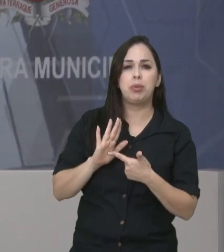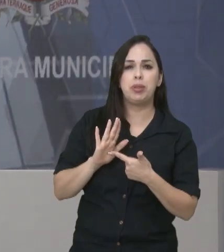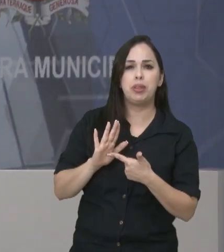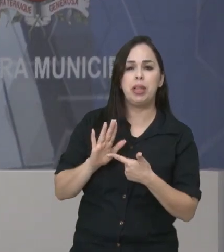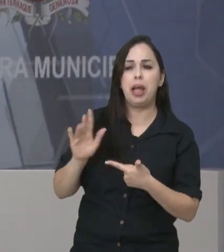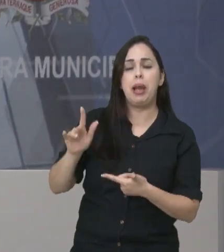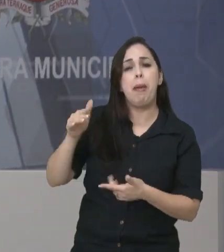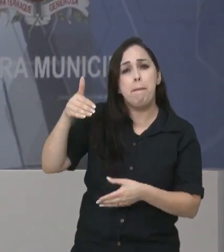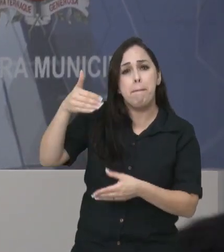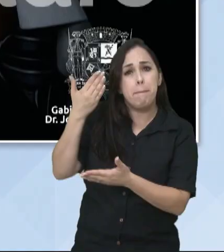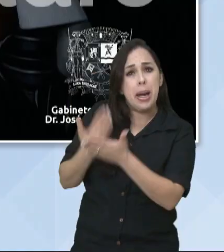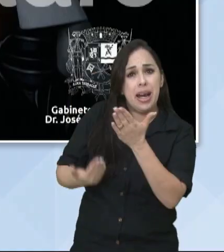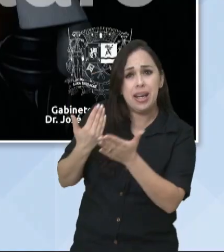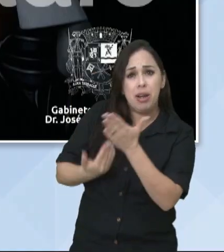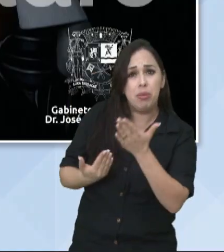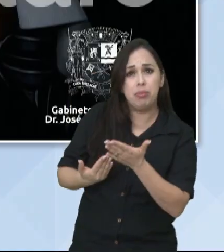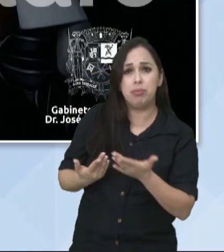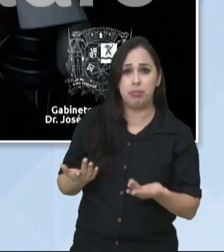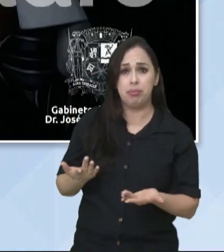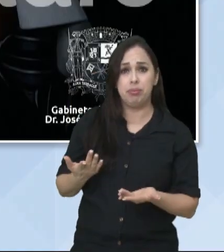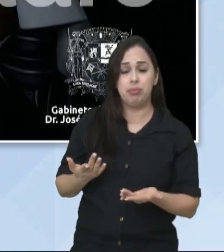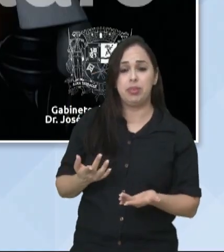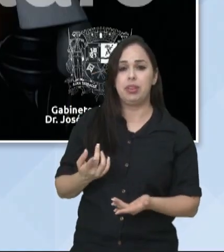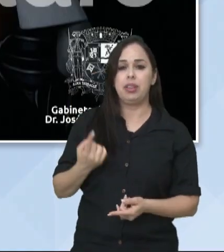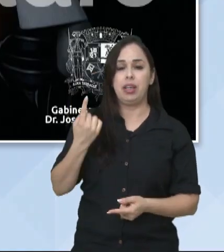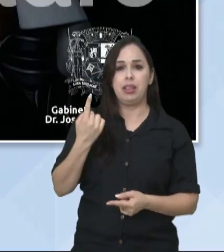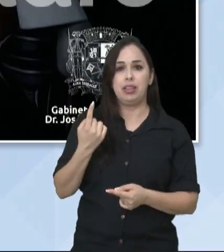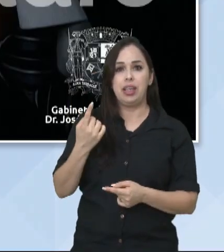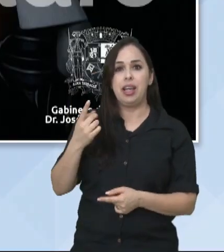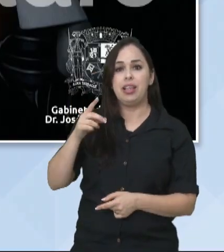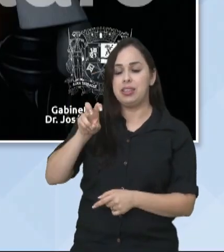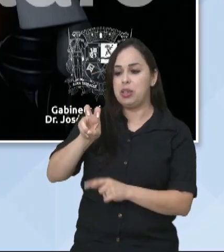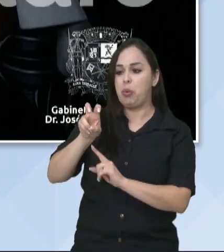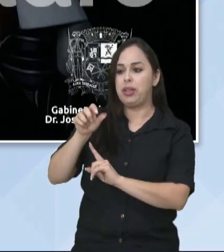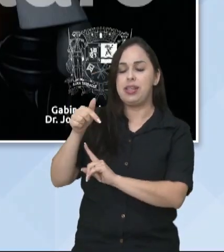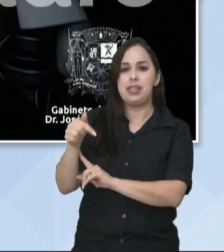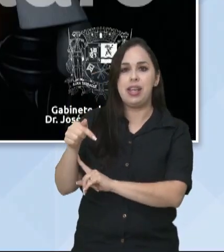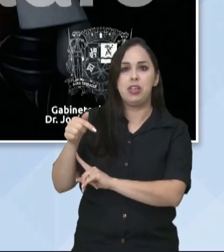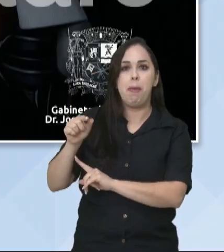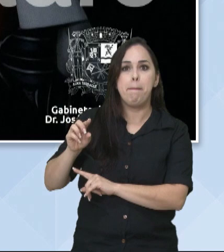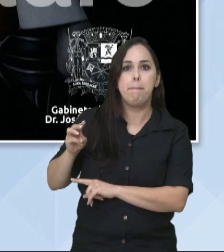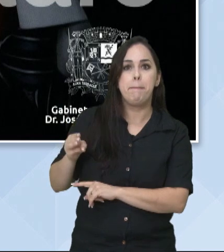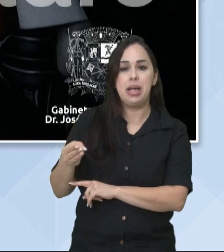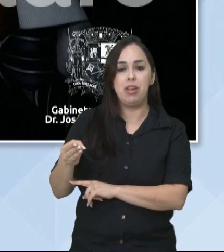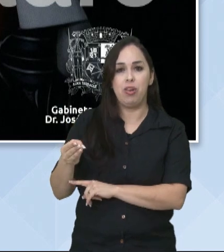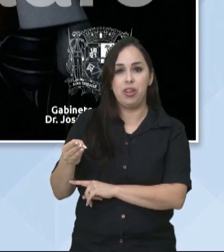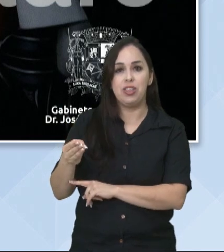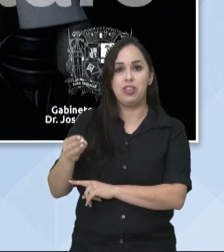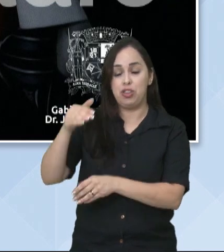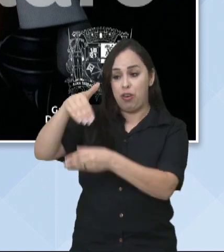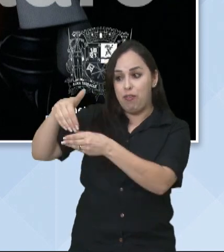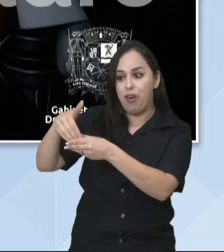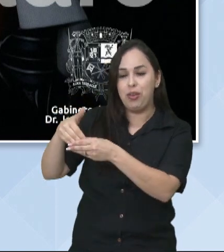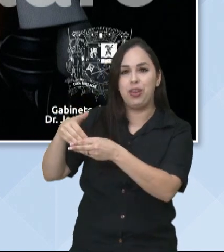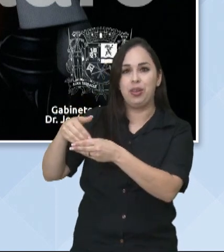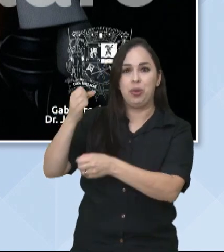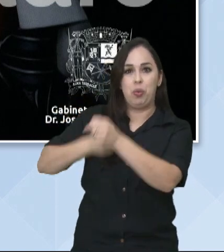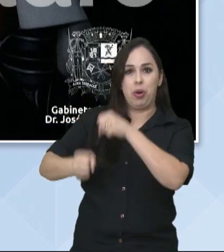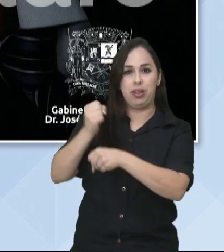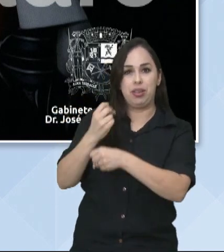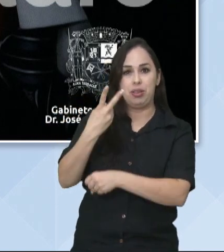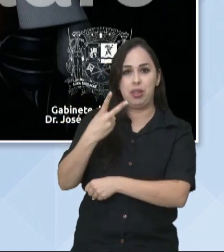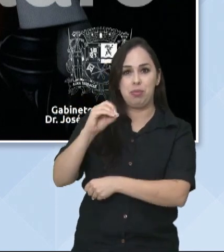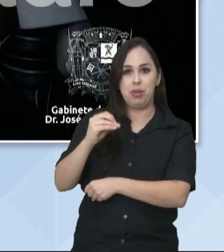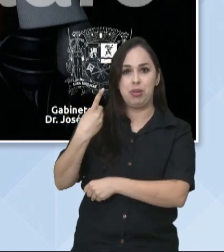ele perdeu a eleição para ele mesmo. Uma pessoa que foi eleita com 57 milhões de votos em 2018 e